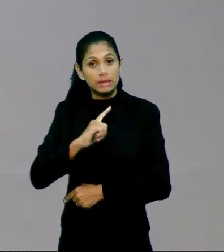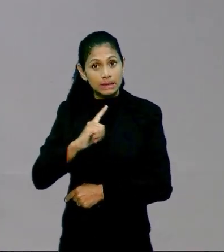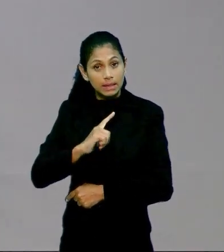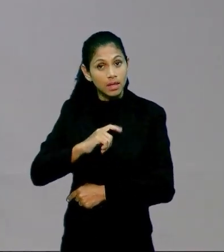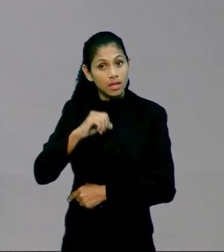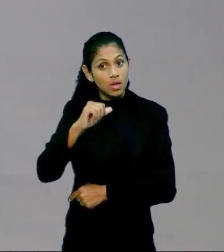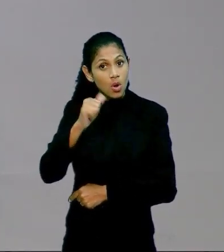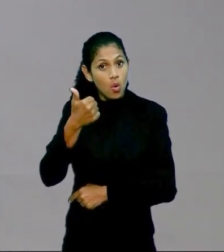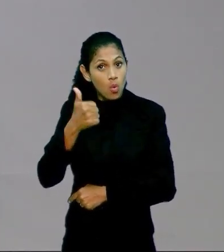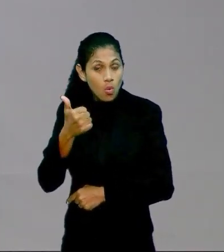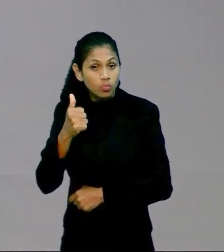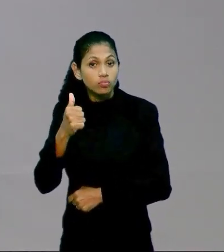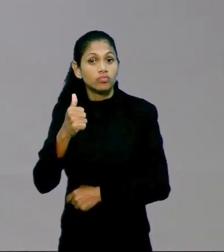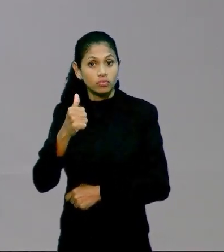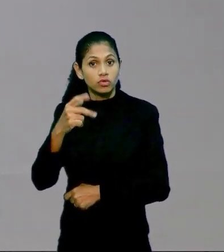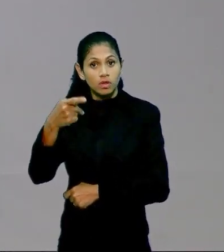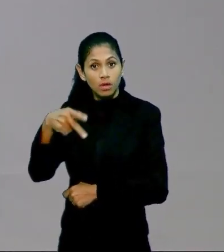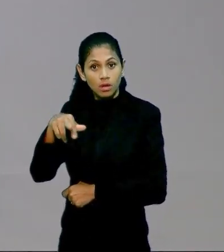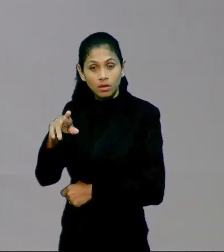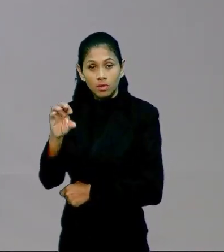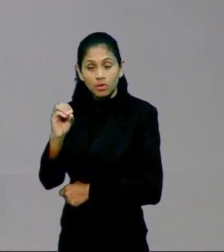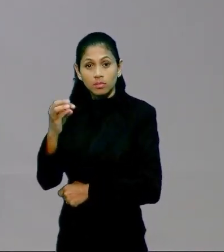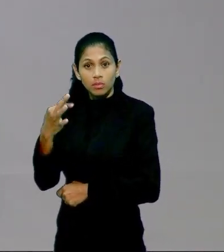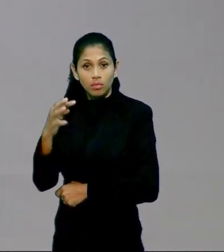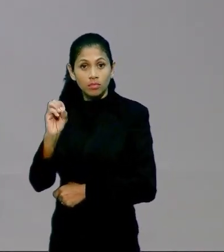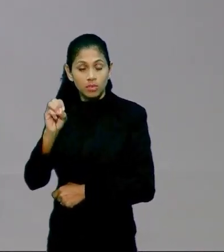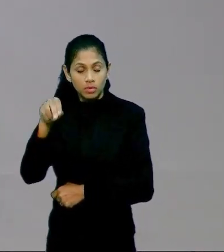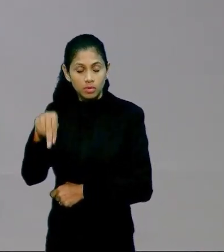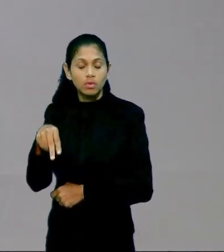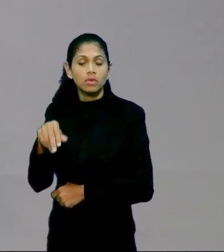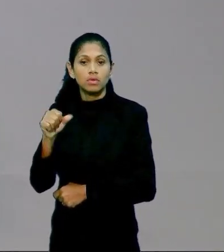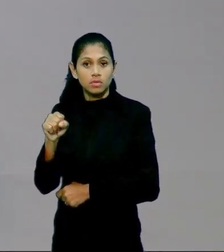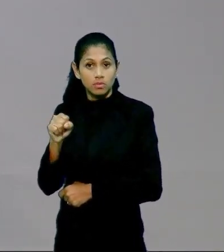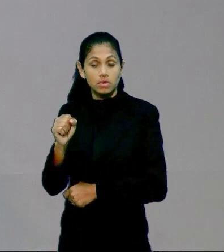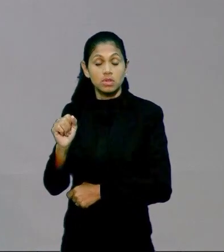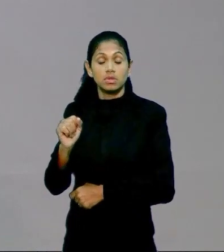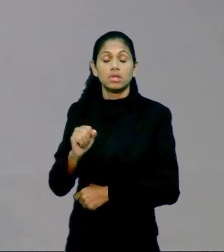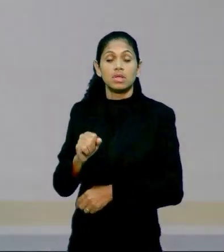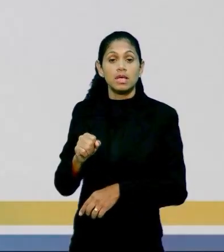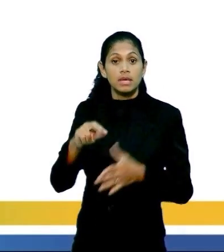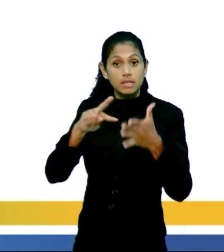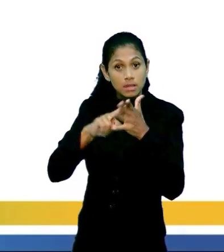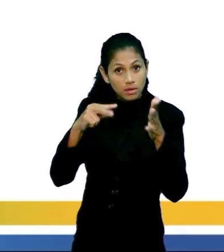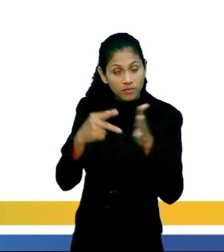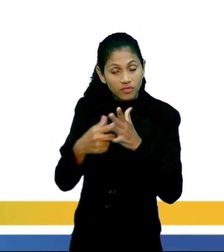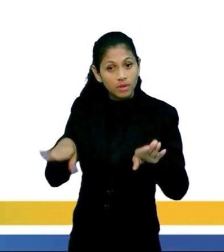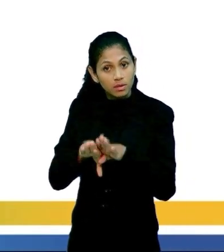que entender que ele também possui 11 elétrons, ok?